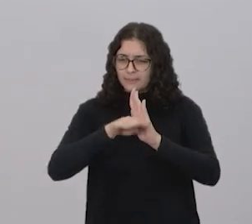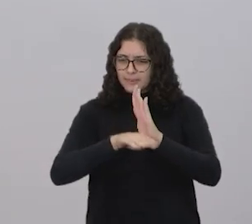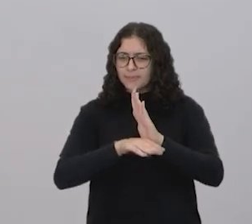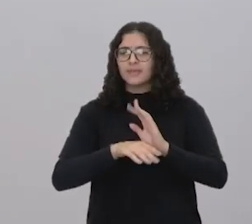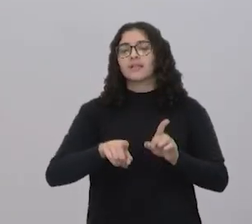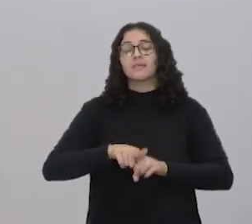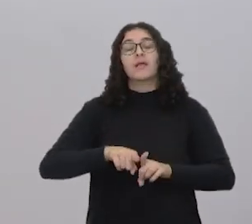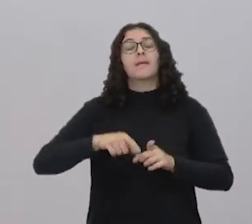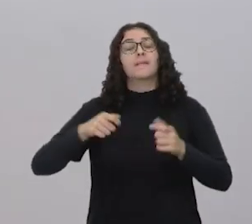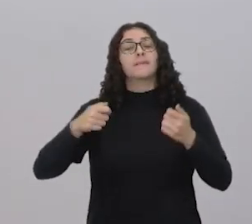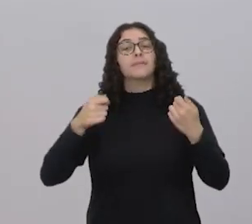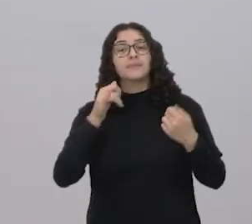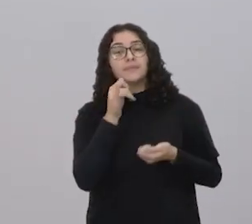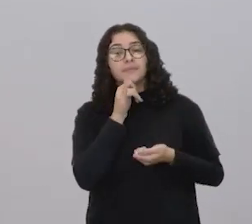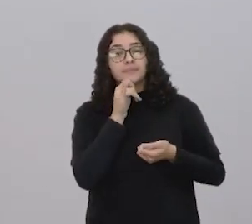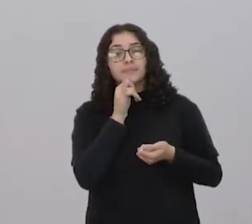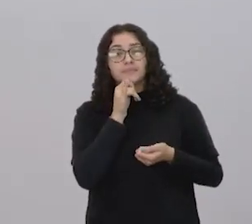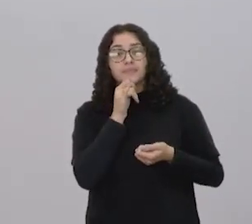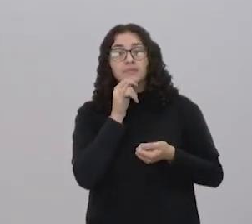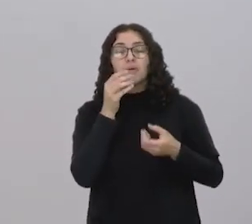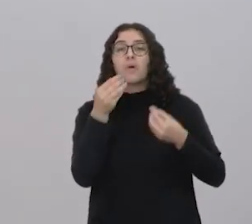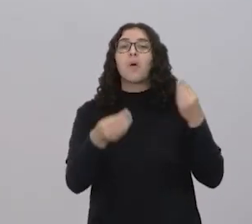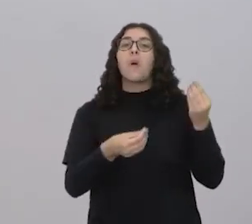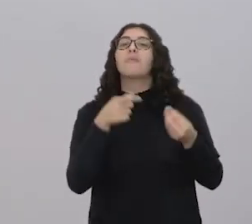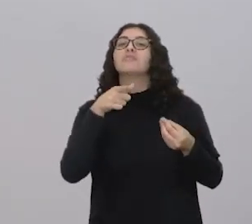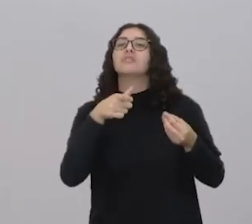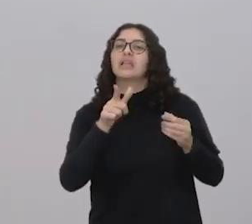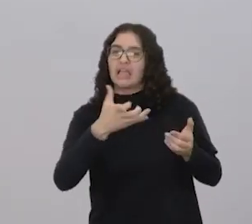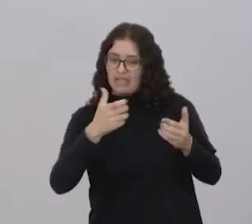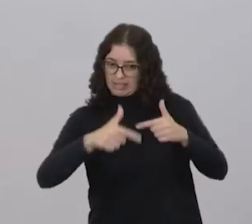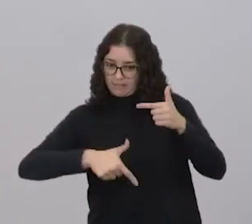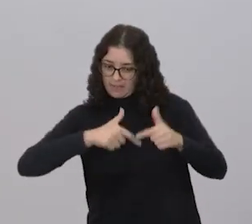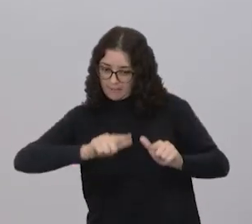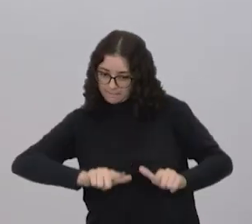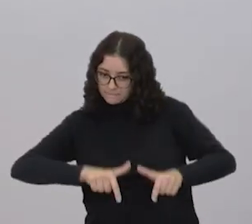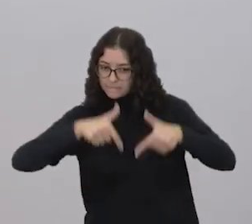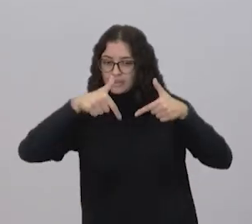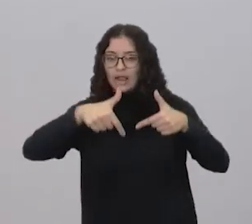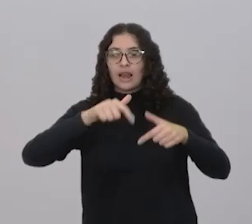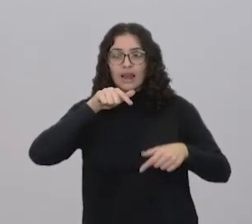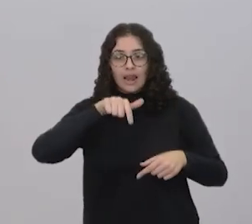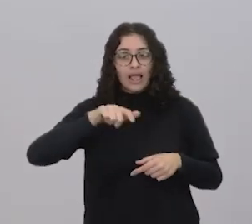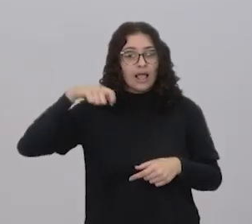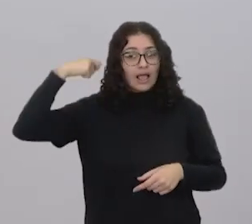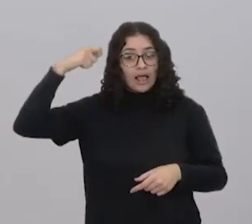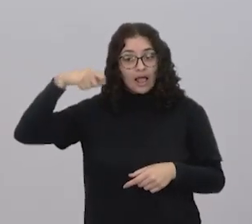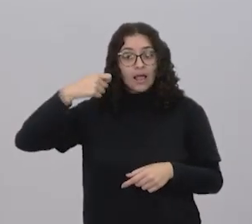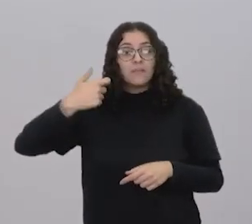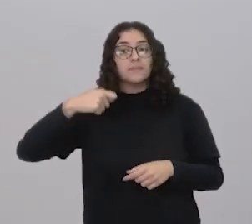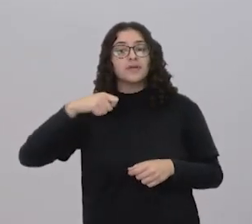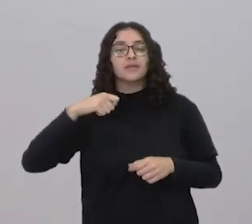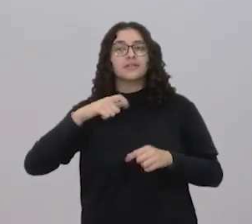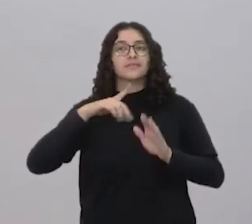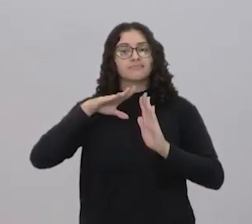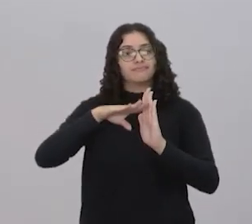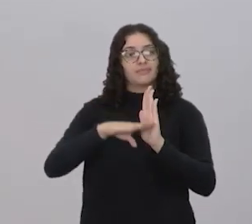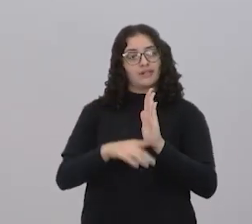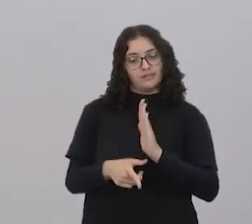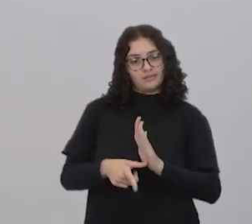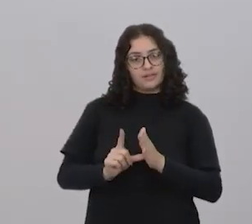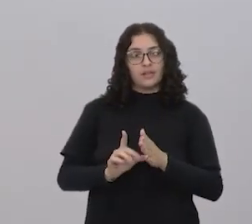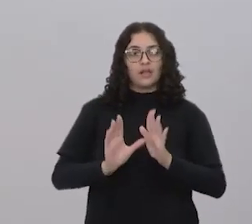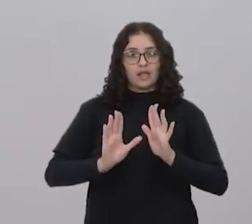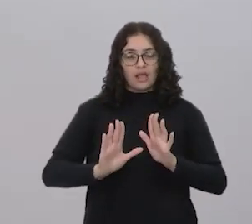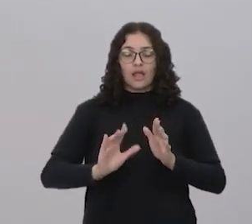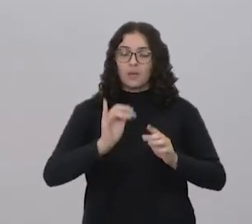também exigências para se tornar um artista. Um fenômeno que a internet permitiu é que todo mundo pode